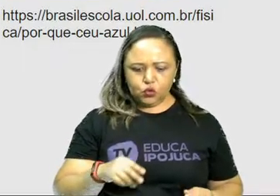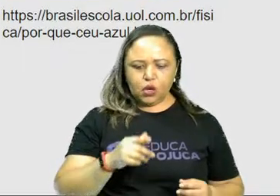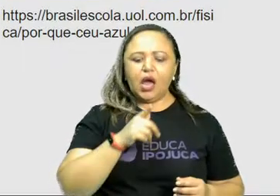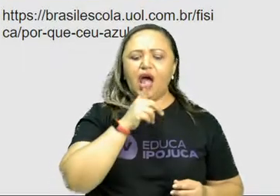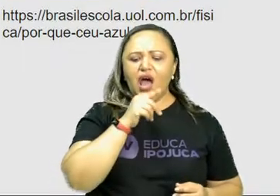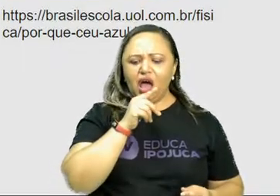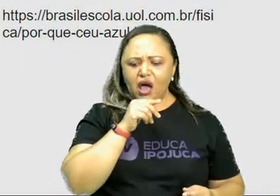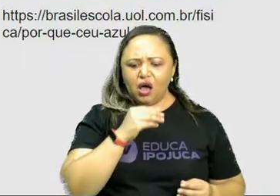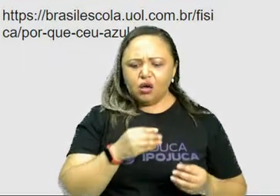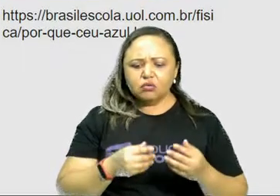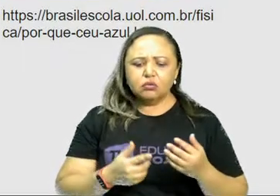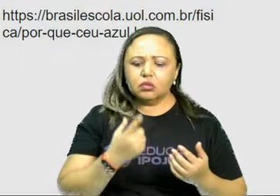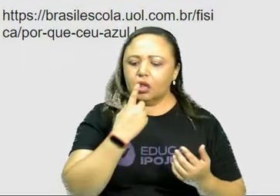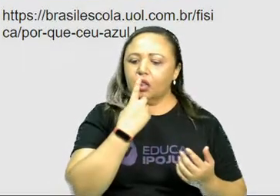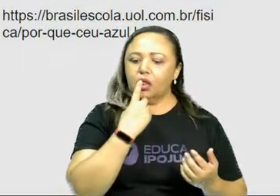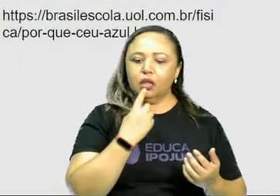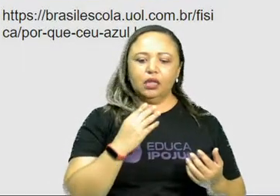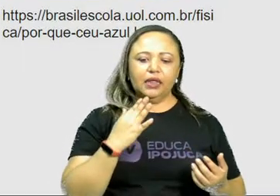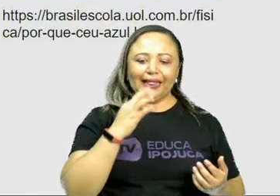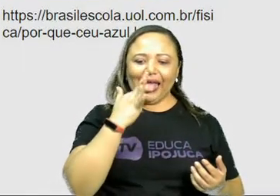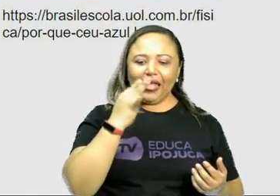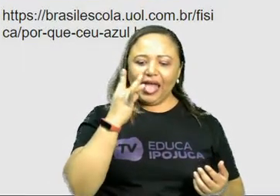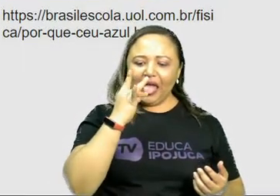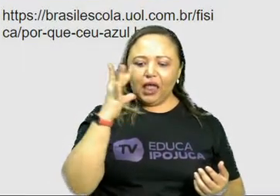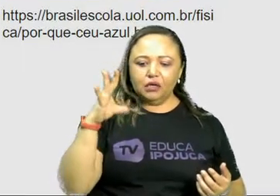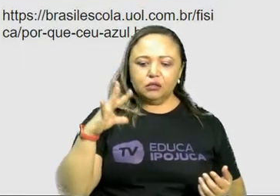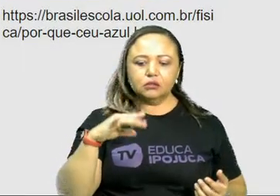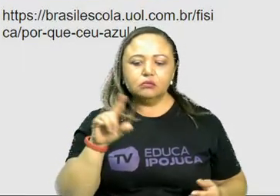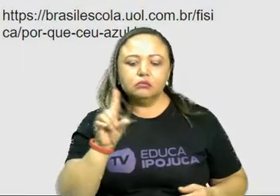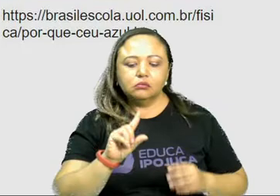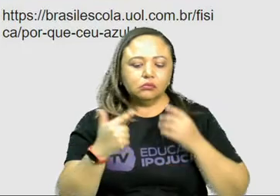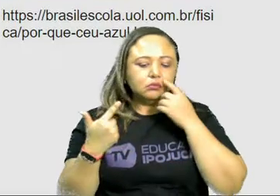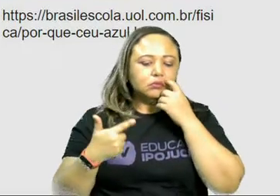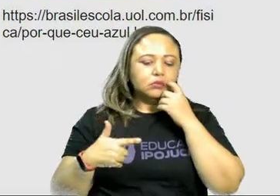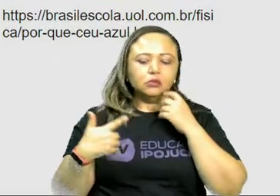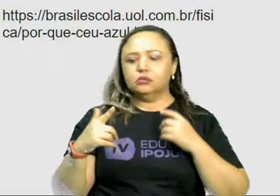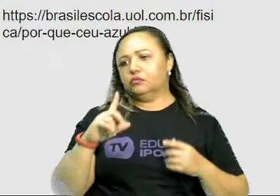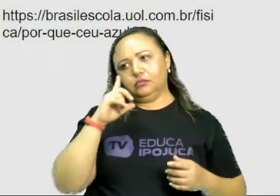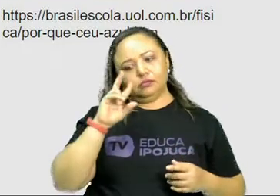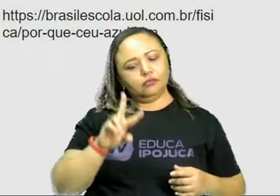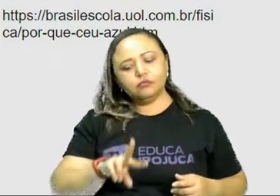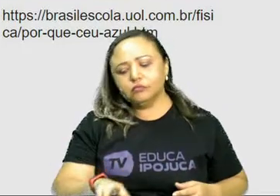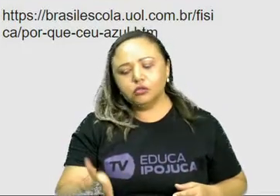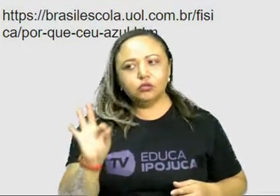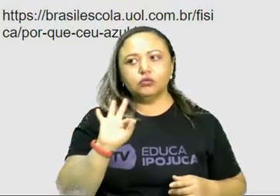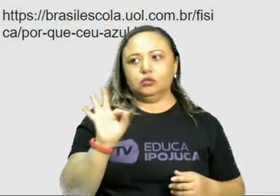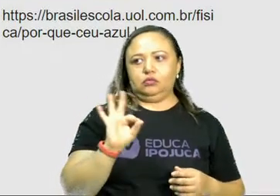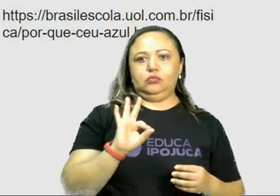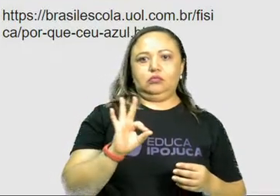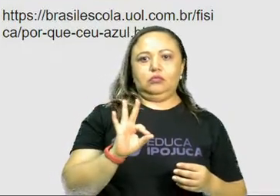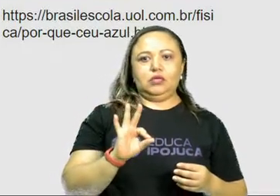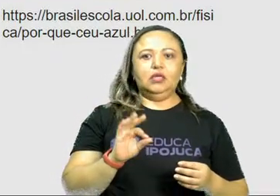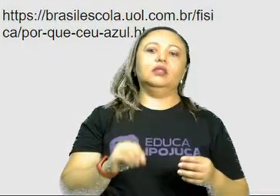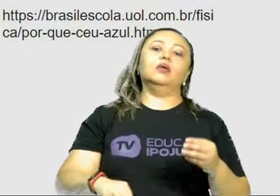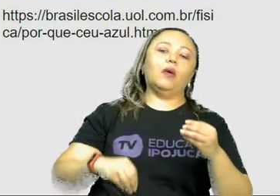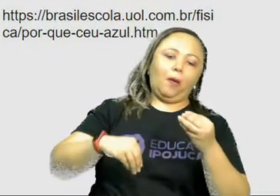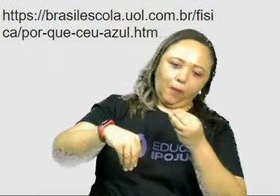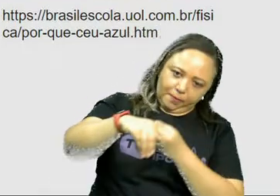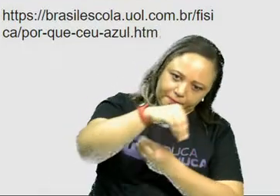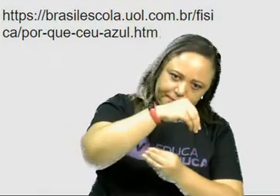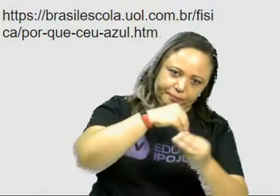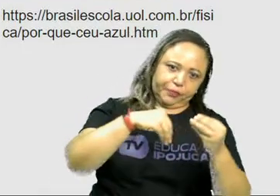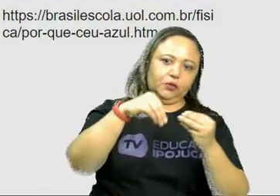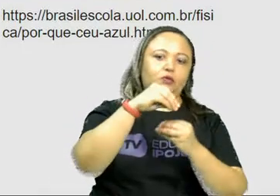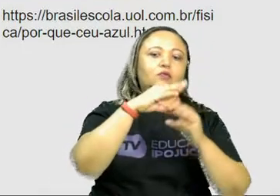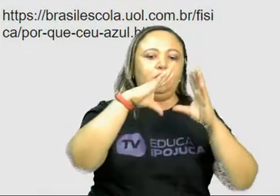água e o sal que está ali misturado. Então eu posso classificar como uma mistura homogênea. Isso é um exemplo de uma